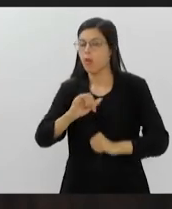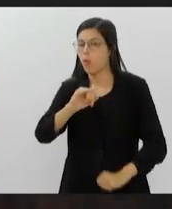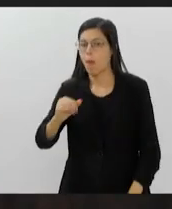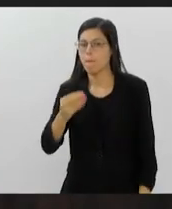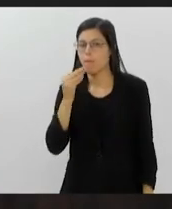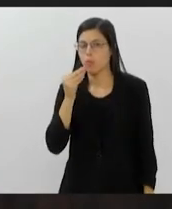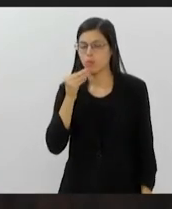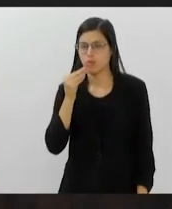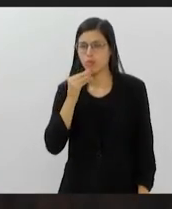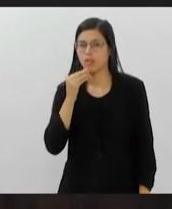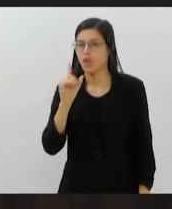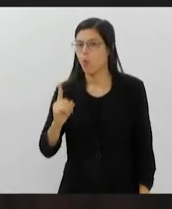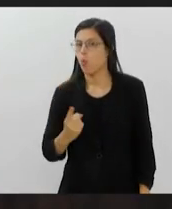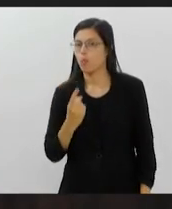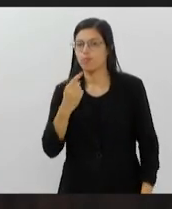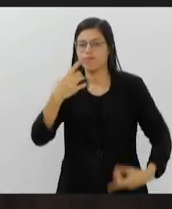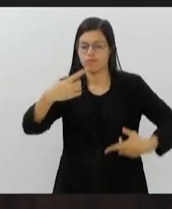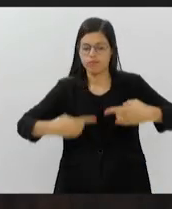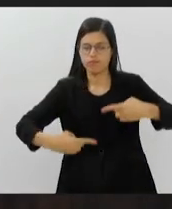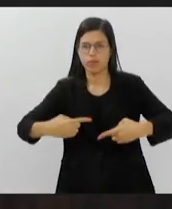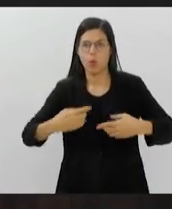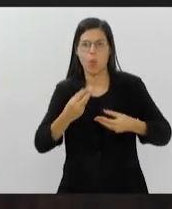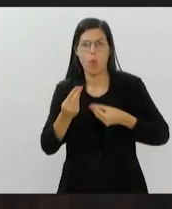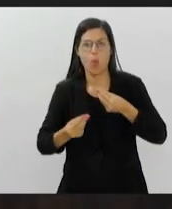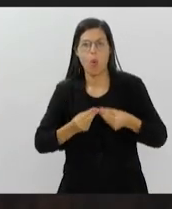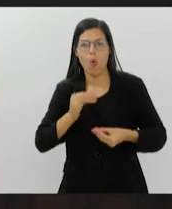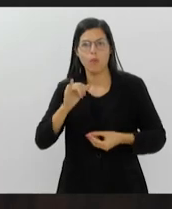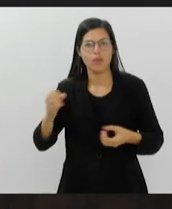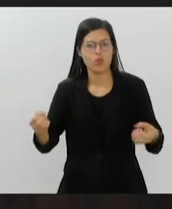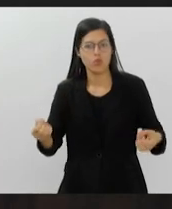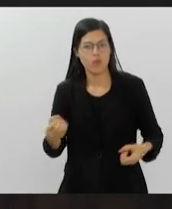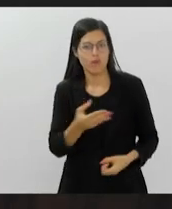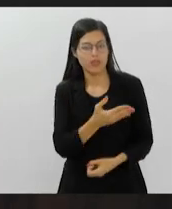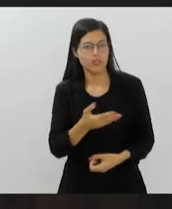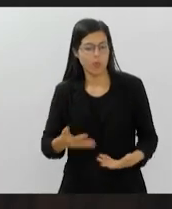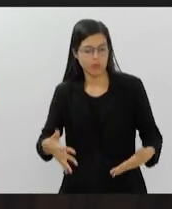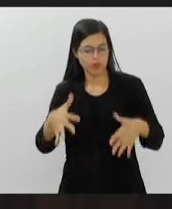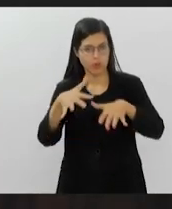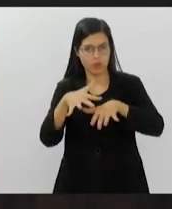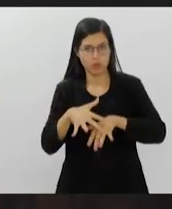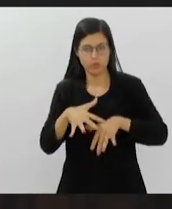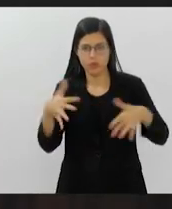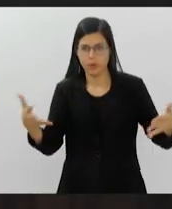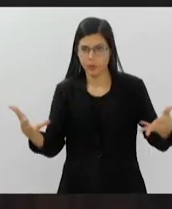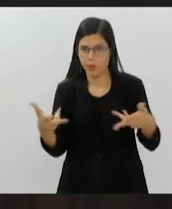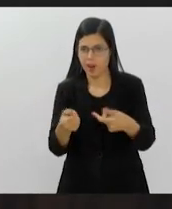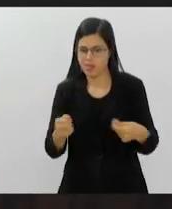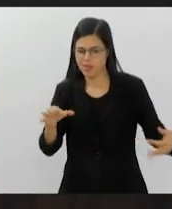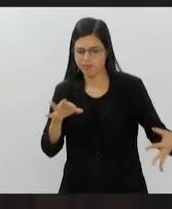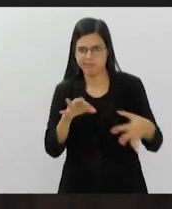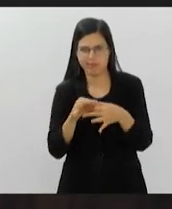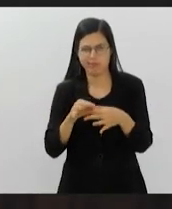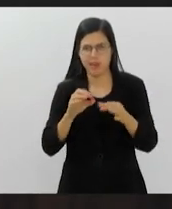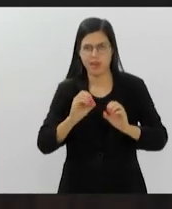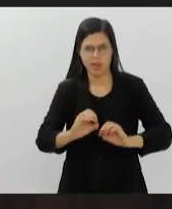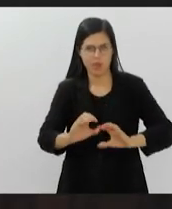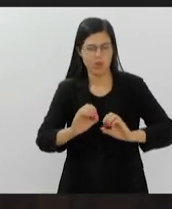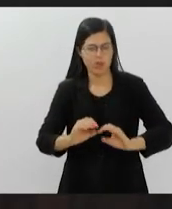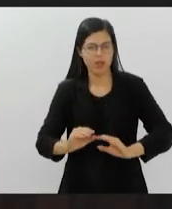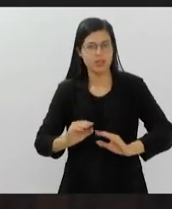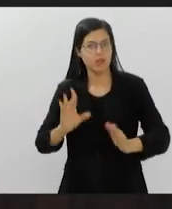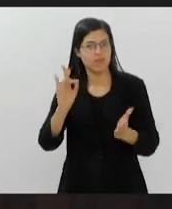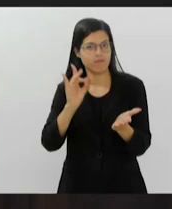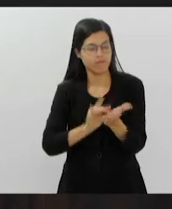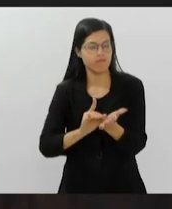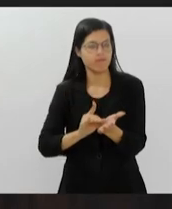de discutir como podemos integrar inovação, inclusão e qualidade para que a educação se torne, de fato,